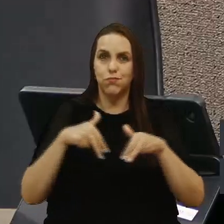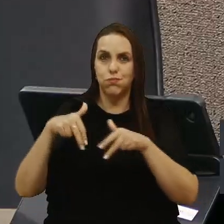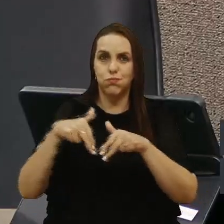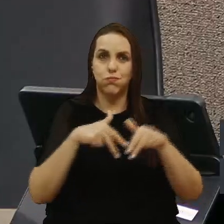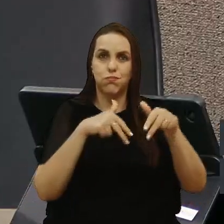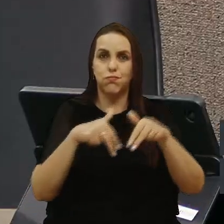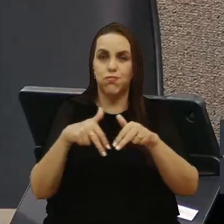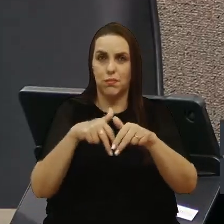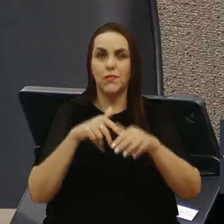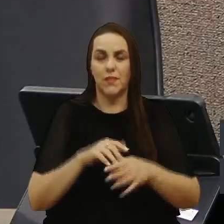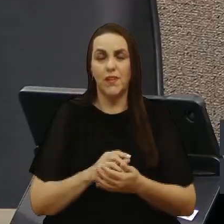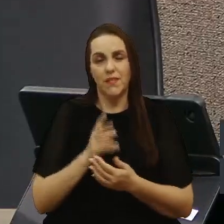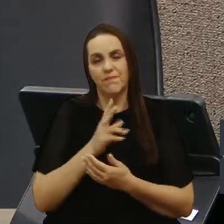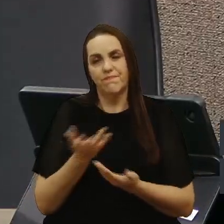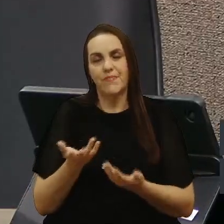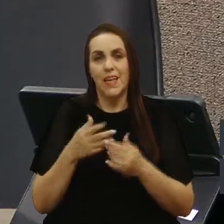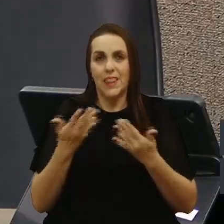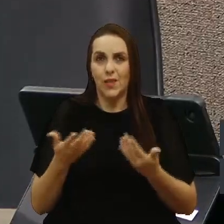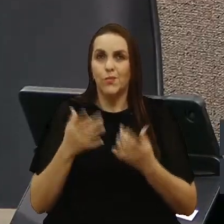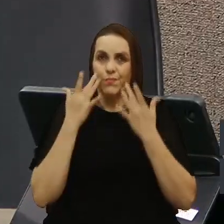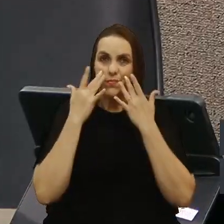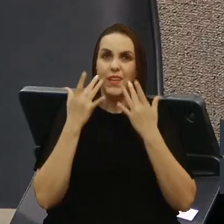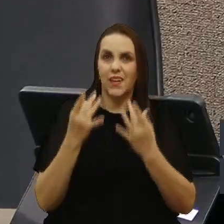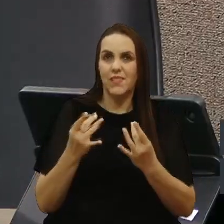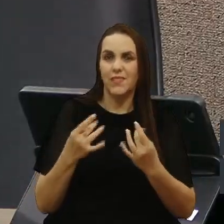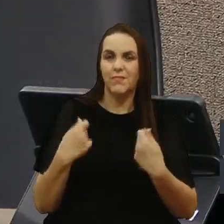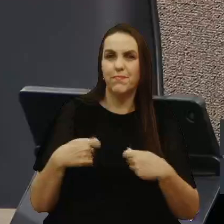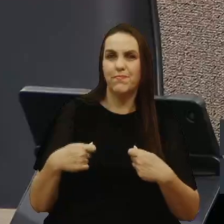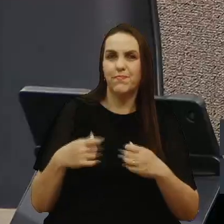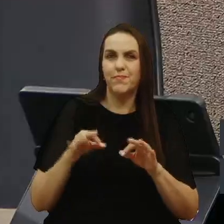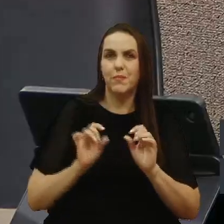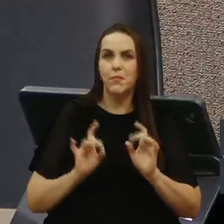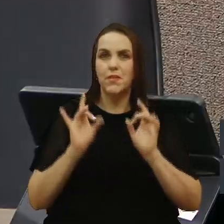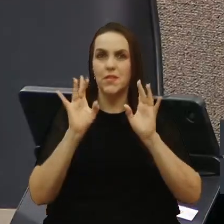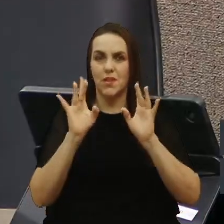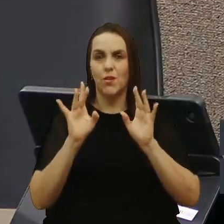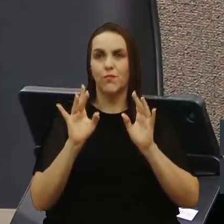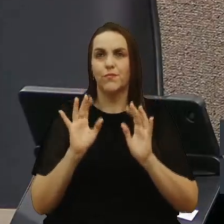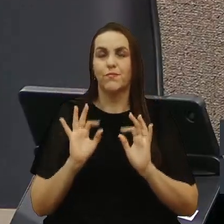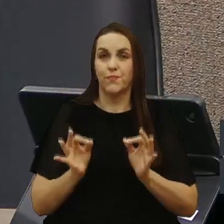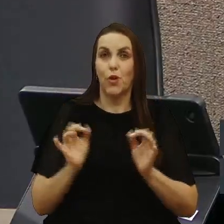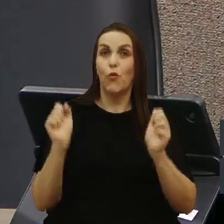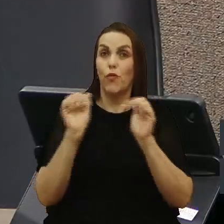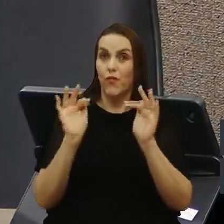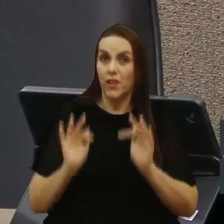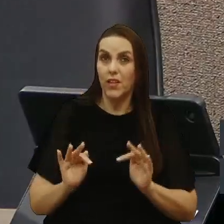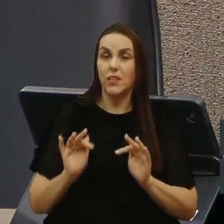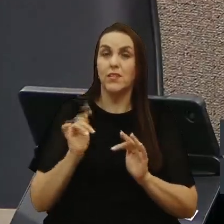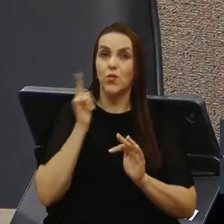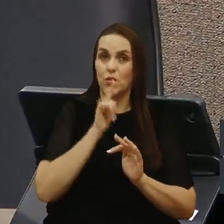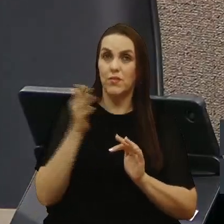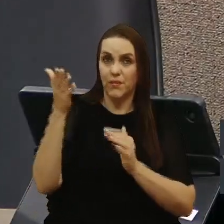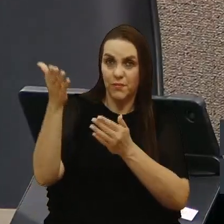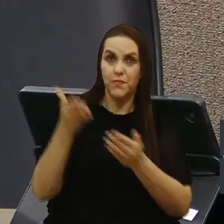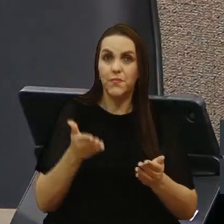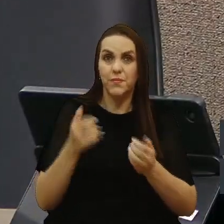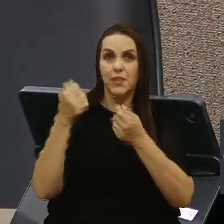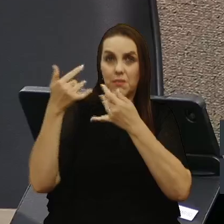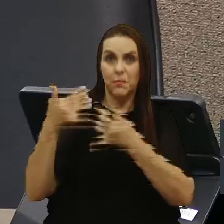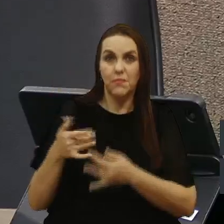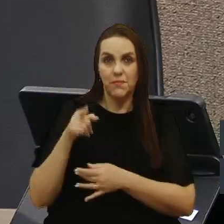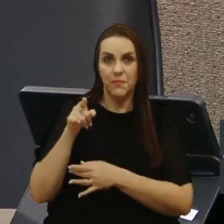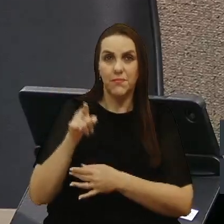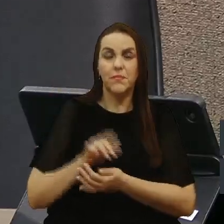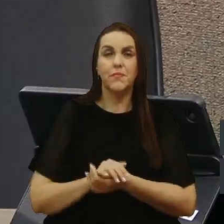por ali. Então, a gente precisa ter essa atenção bem especial. Então, fico feliz que tenha trazido também essa fala para cá